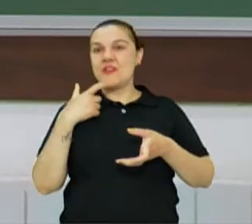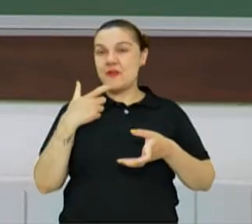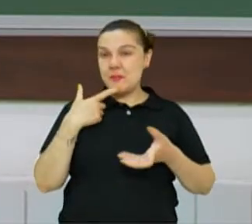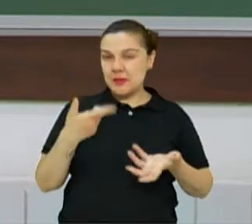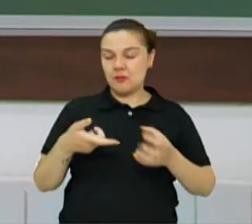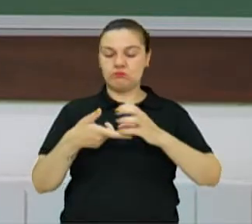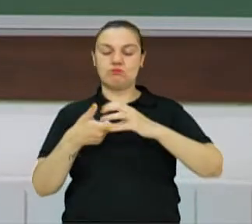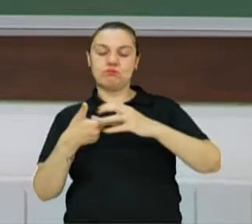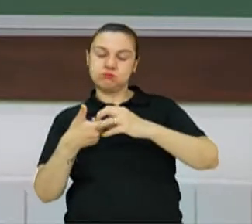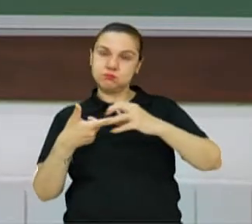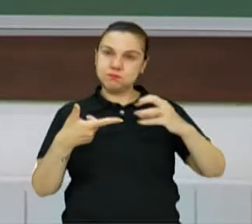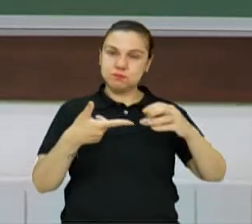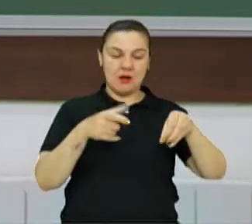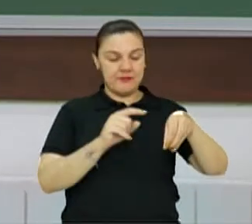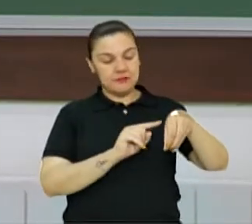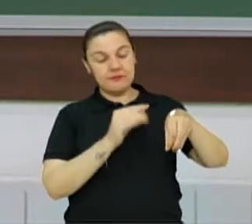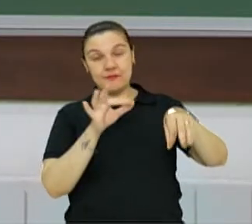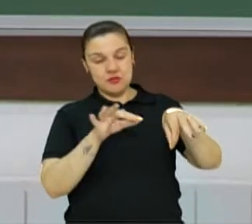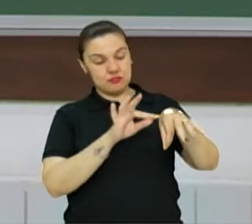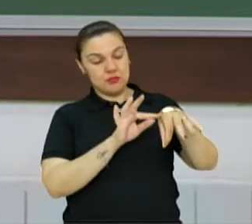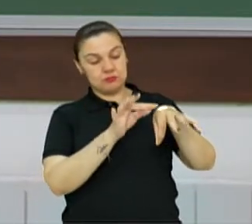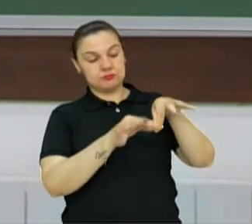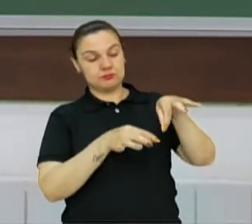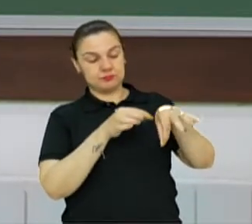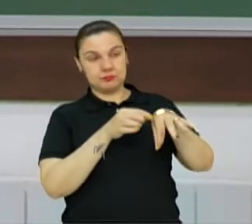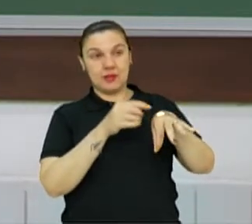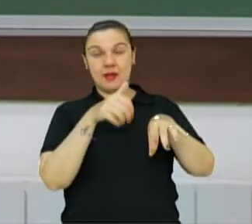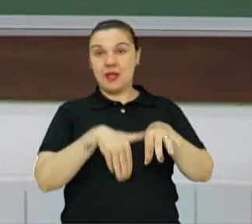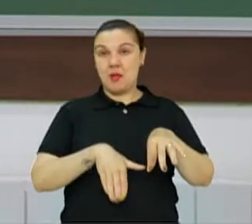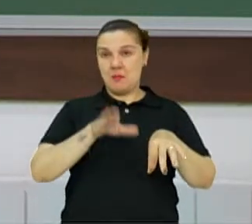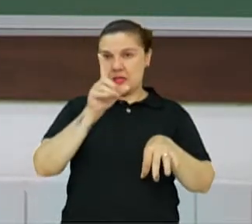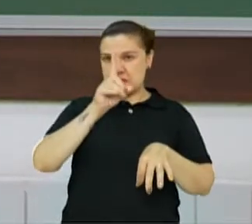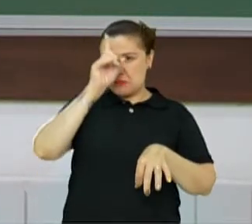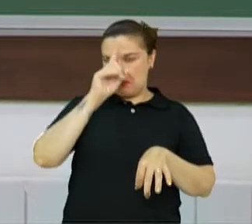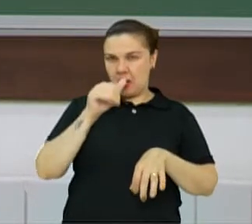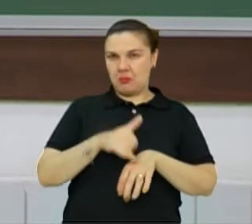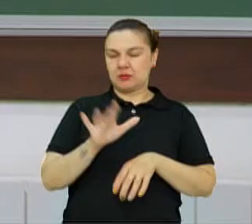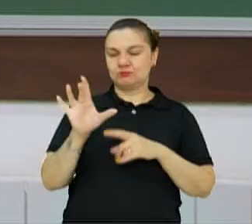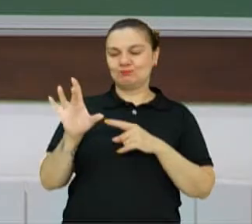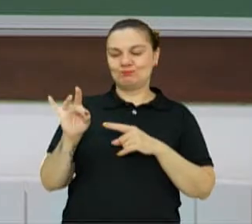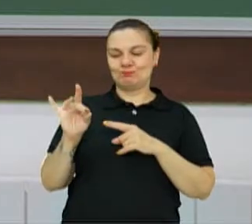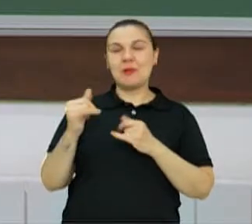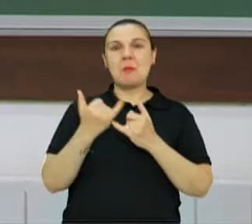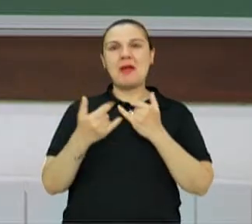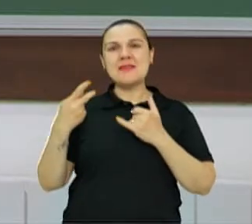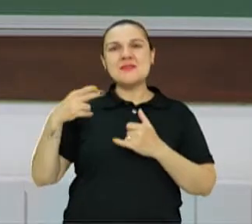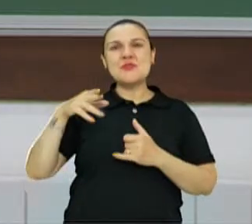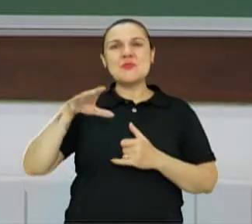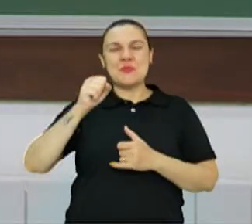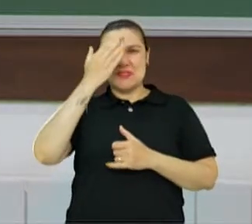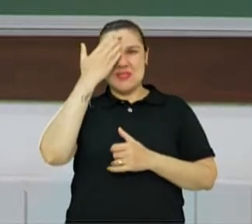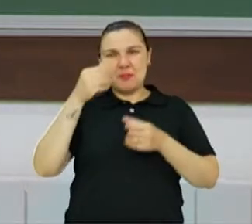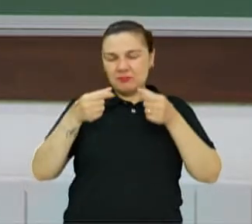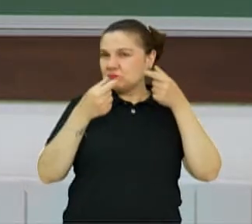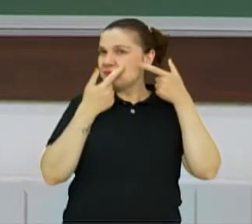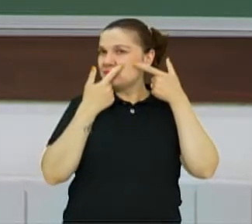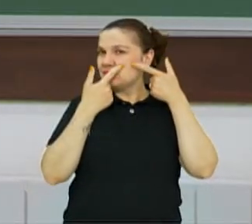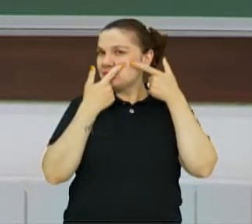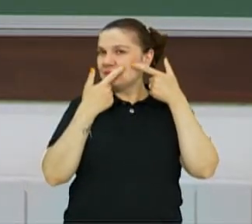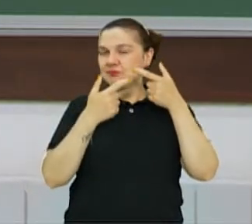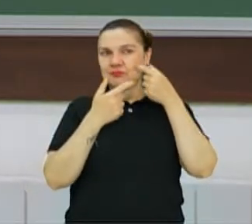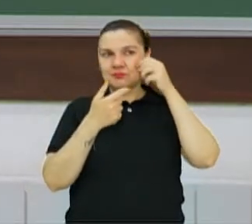órgãos genitais, tá? E essa secreção ela é mais amarela, mais grossa, lembrando pus, tá?